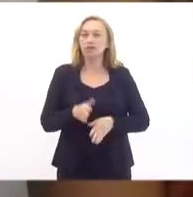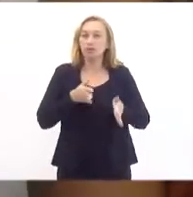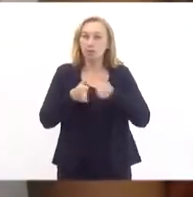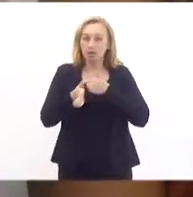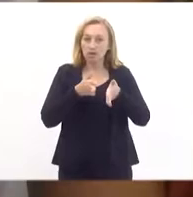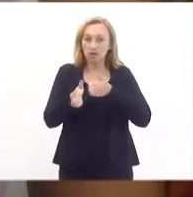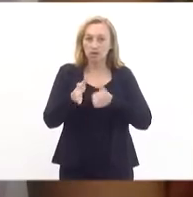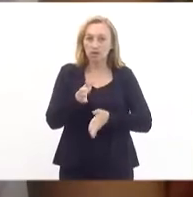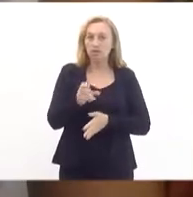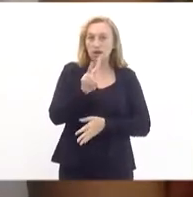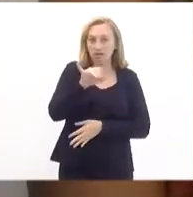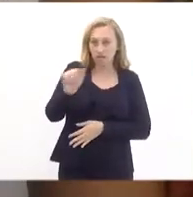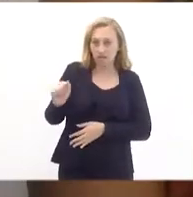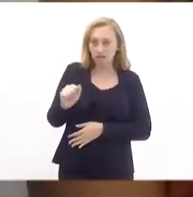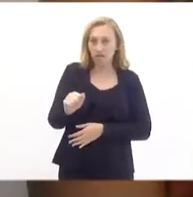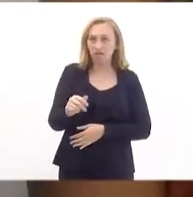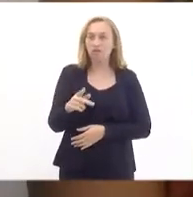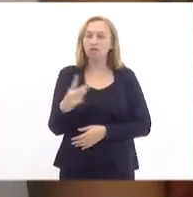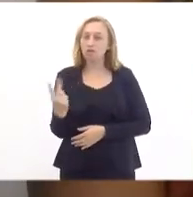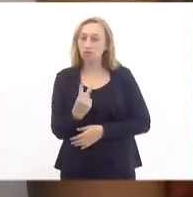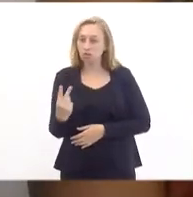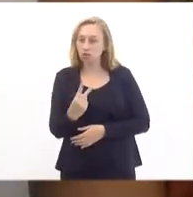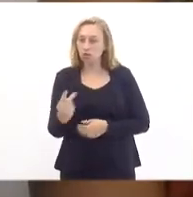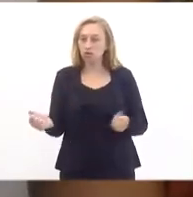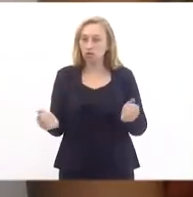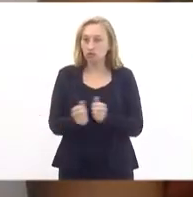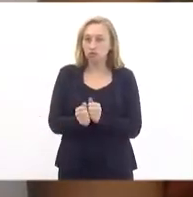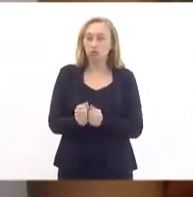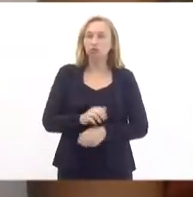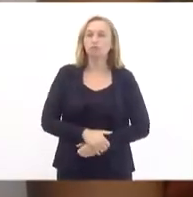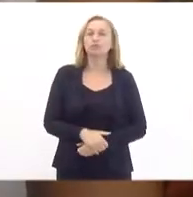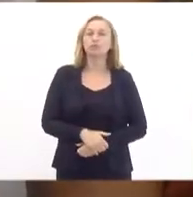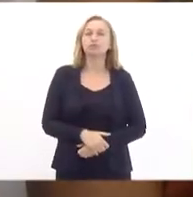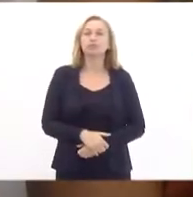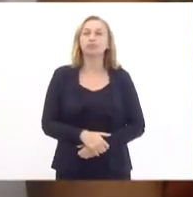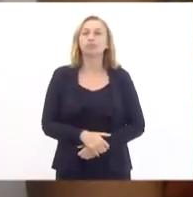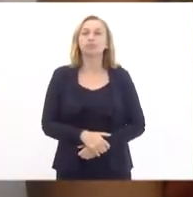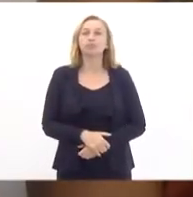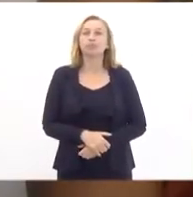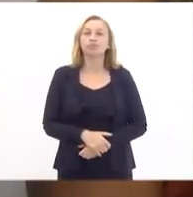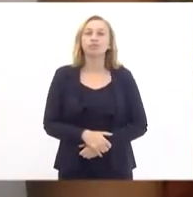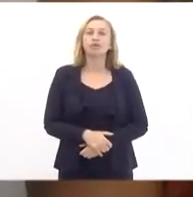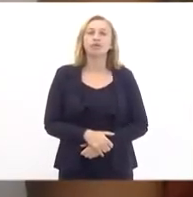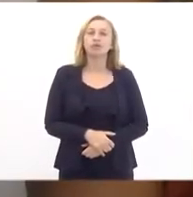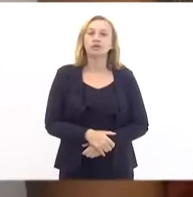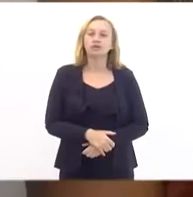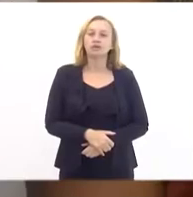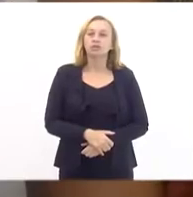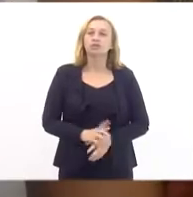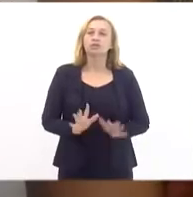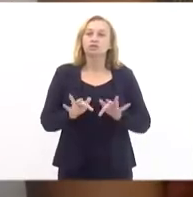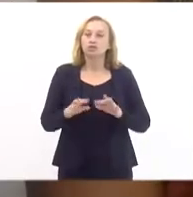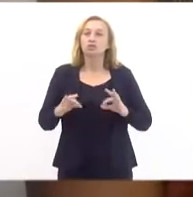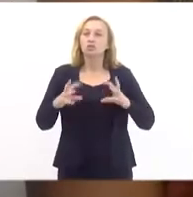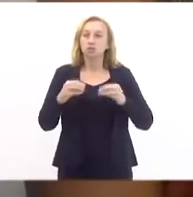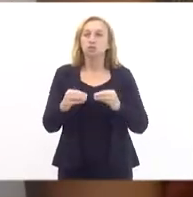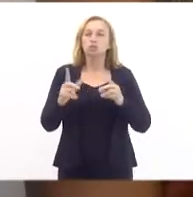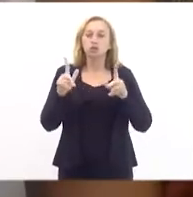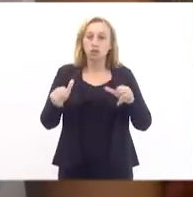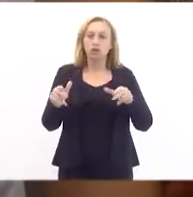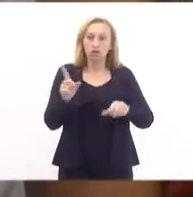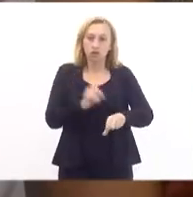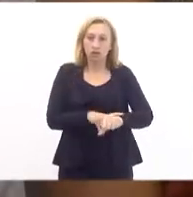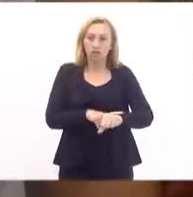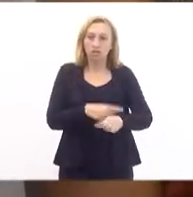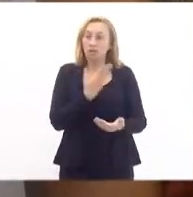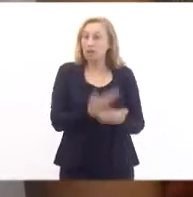via, que, como eu disse, só os dois compartilhavam. E que acabaria sendo, ao final de tudo, o mesmo tempo, já que se